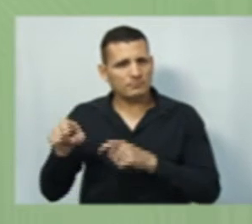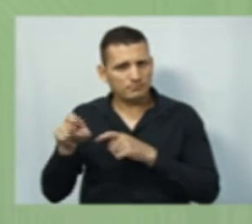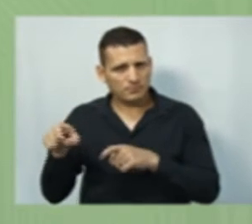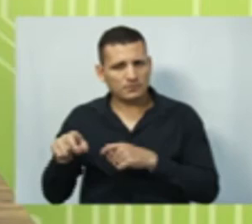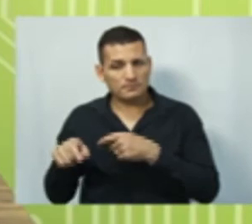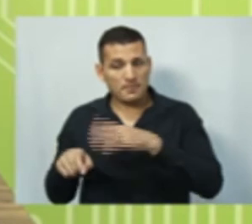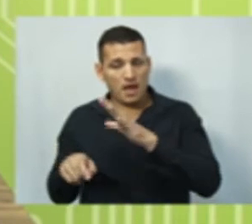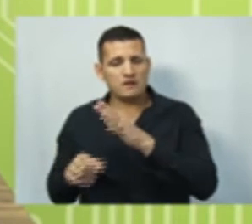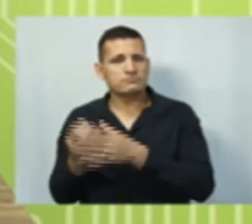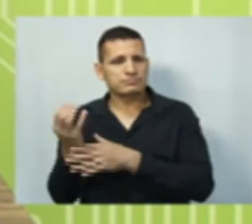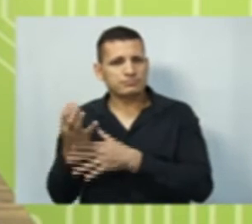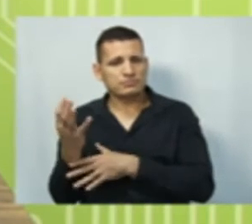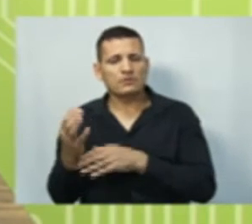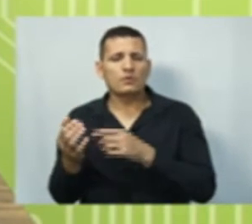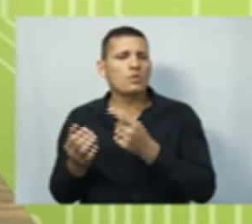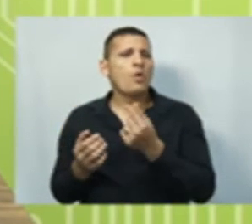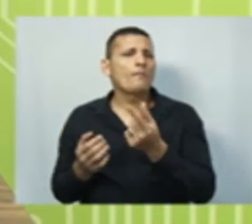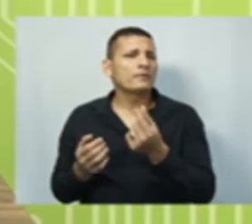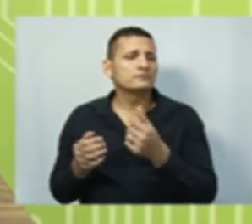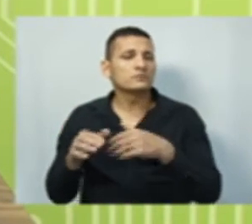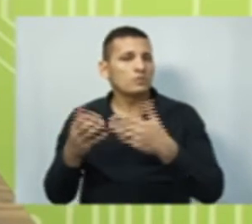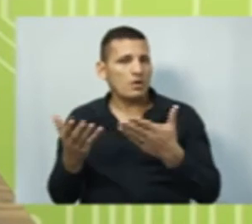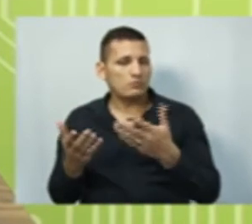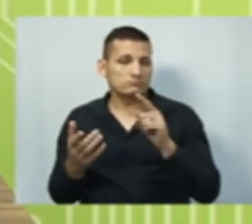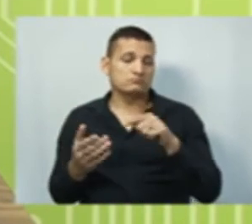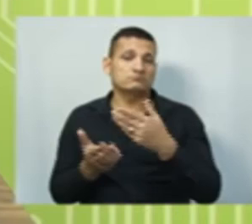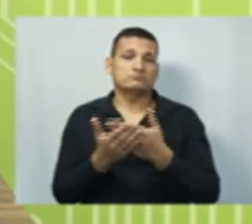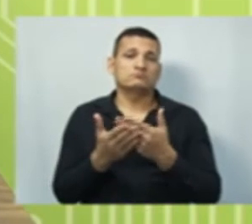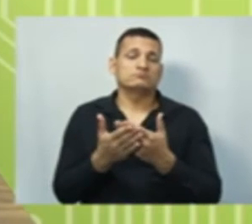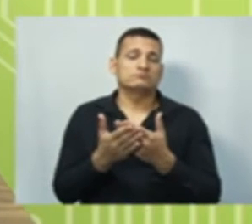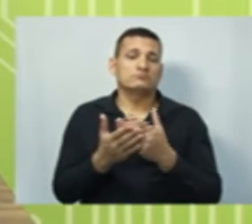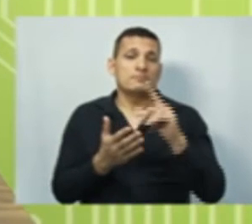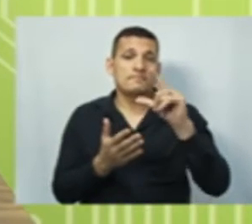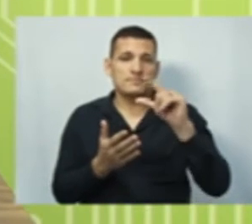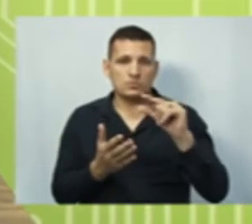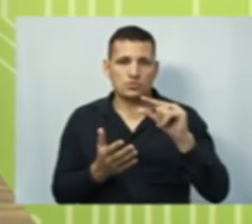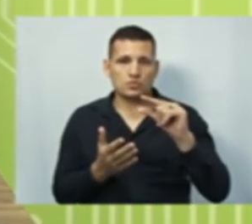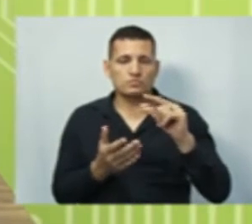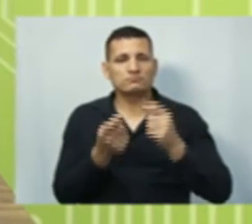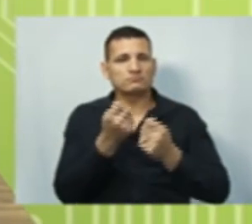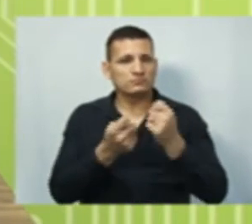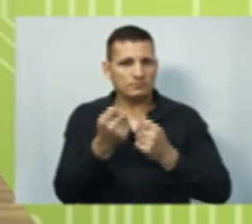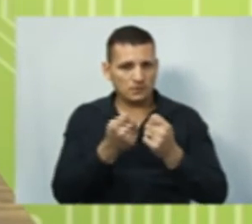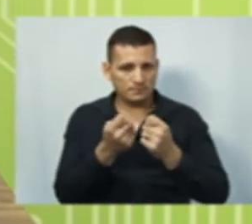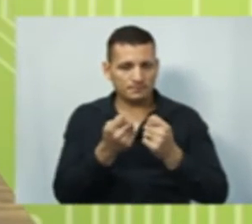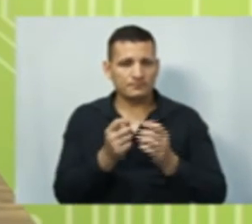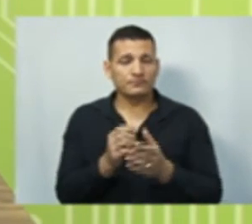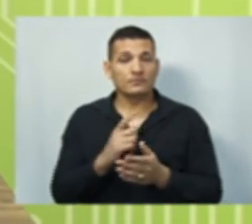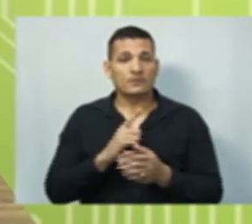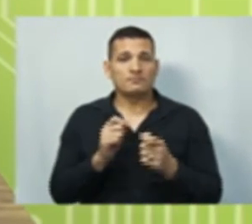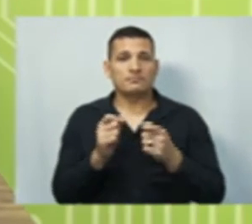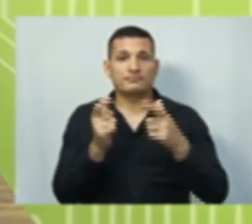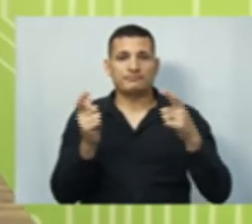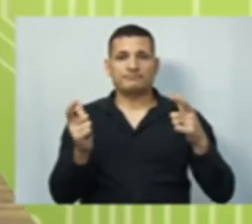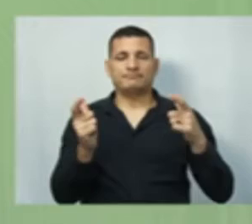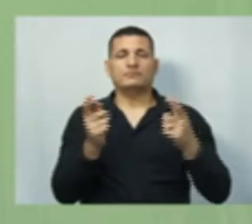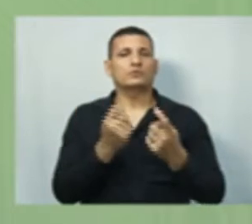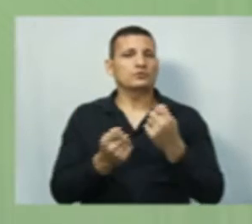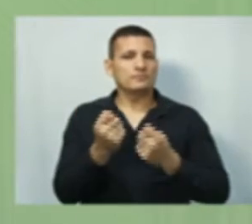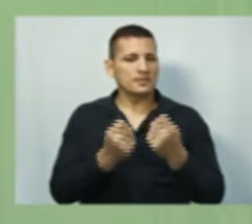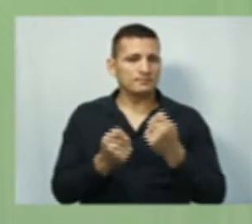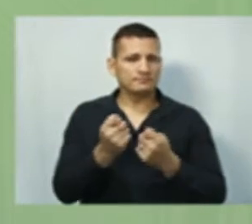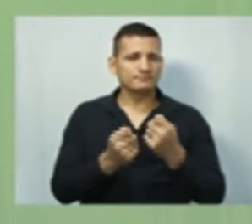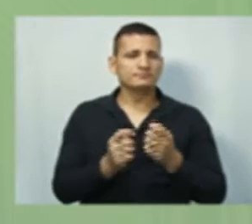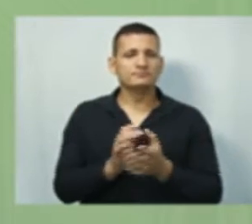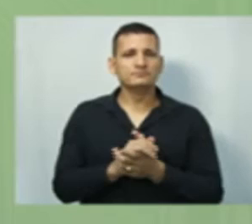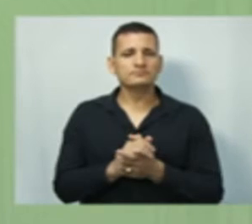industrializados, qual o preço que a gente vai praticar, isso é o estudo da microeconomia. Por outro lado, nós temos a macroeconomia. A macroeconomia,